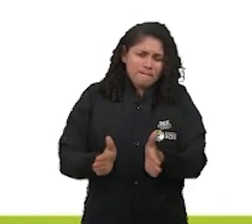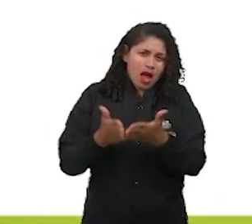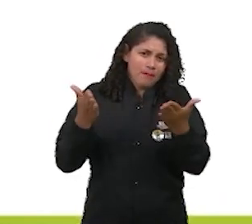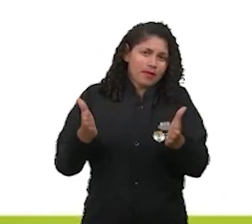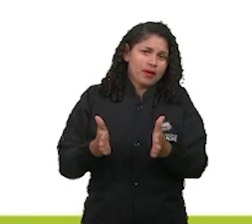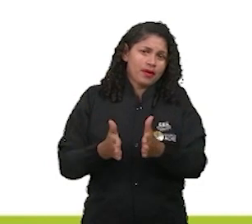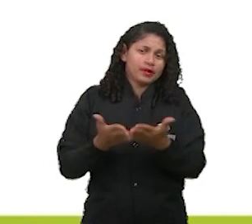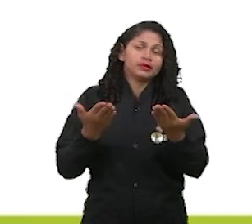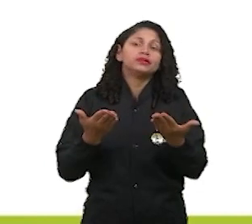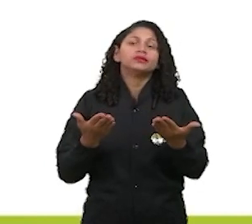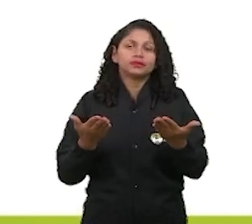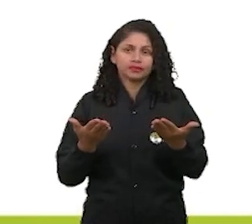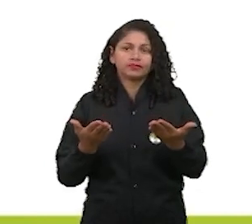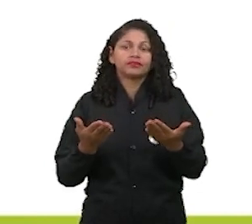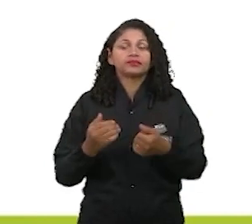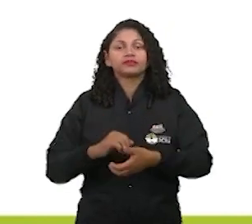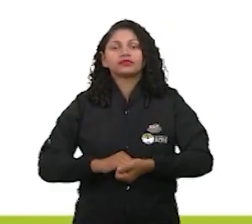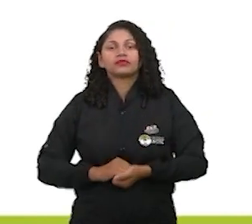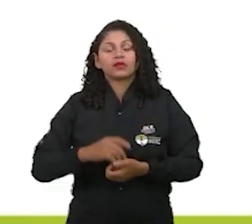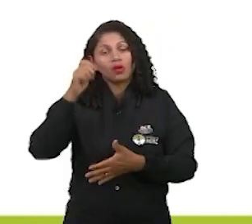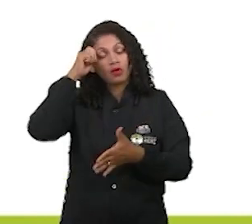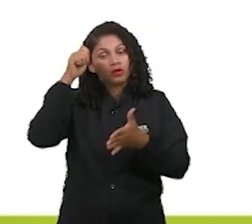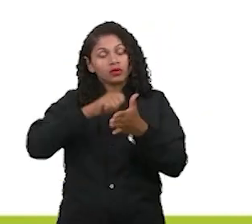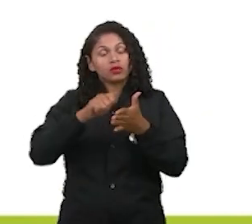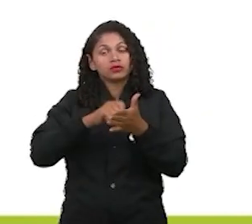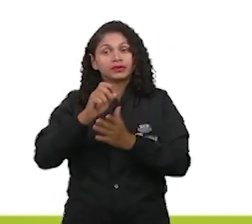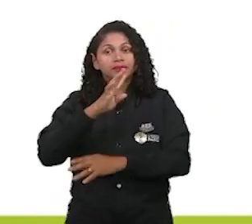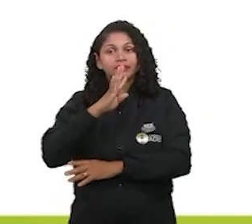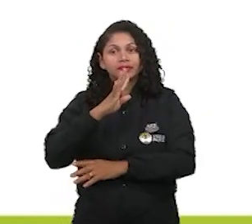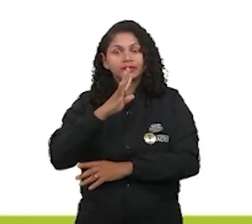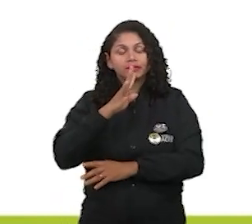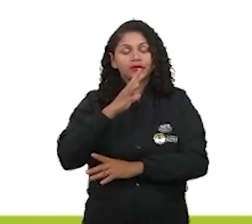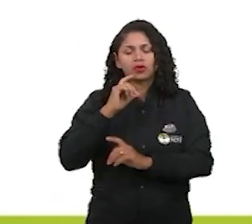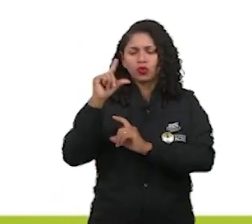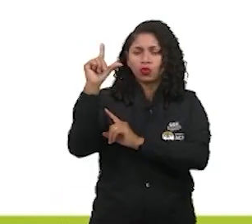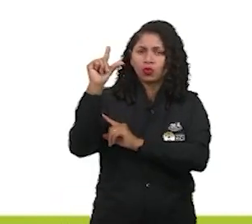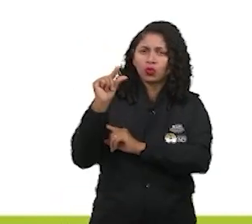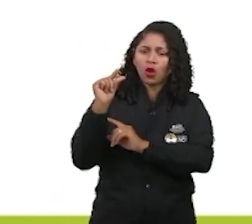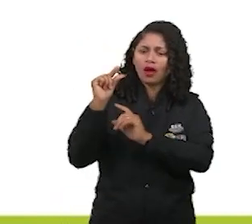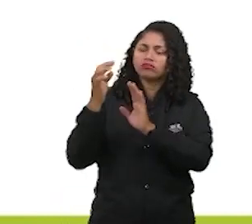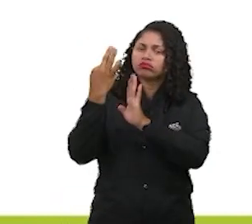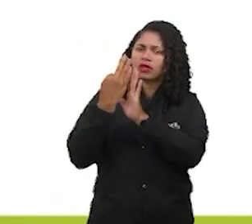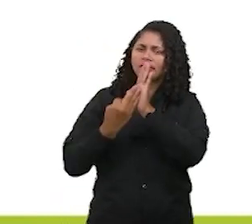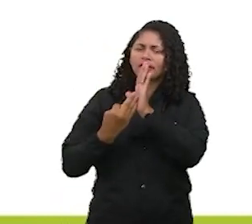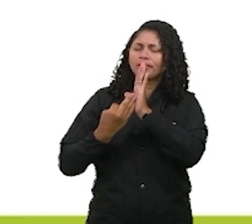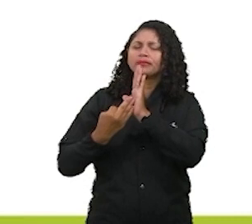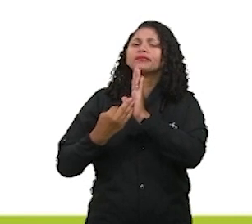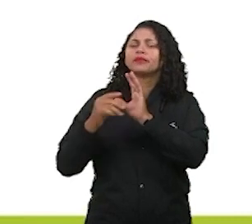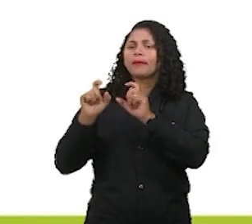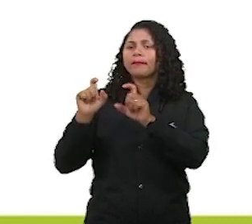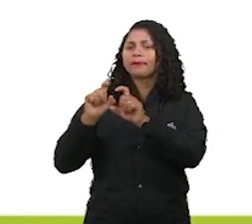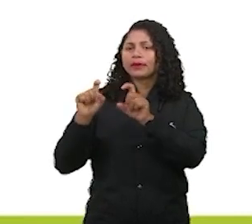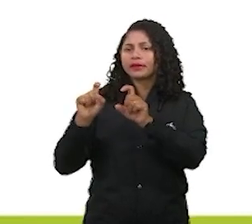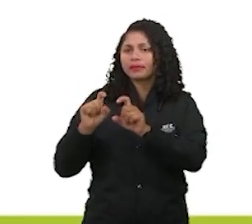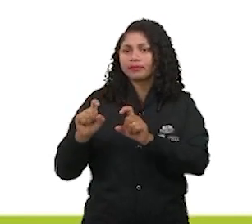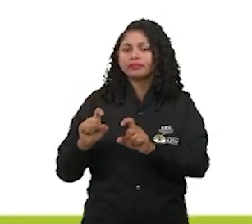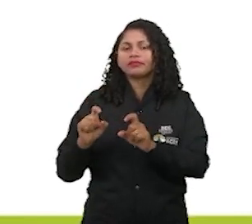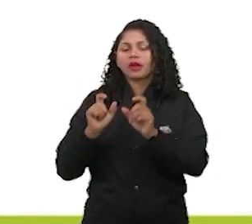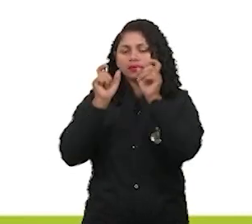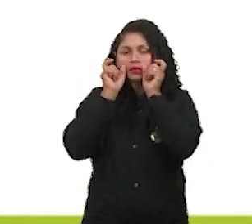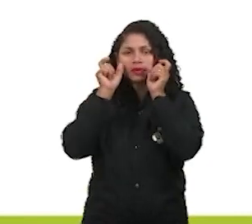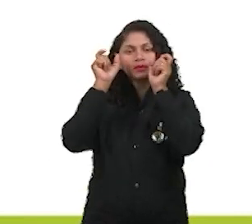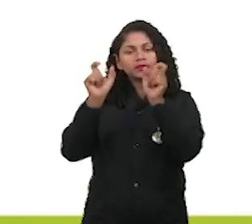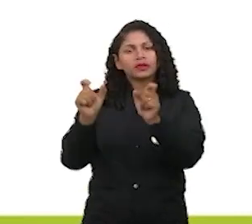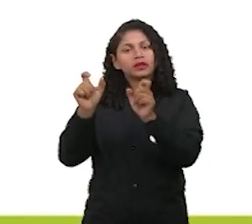conhecido por seus quintanares, nome que o poeta Manuel Bandeira deu a esses quartetos com pequenas observações sobre